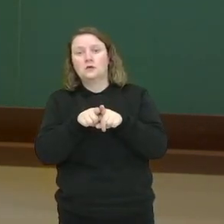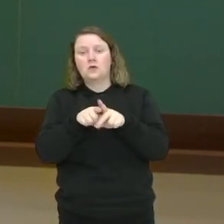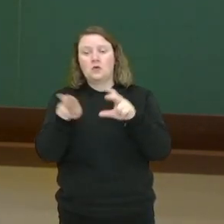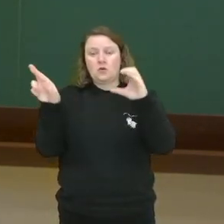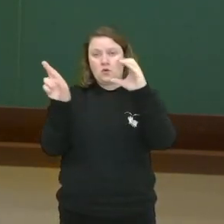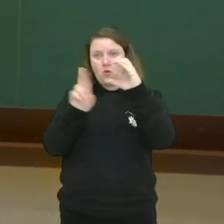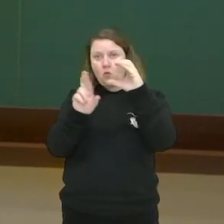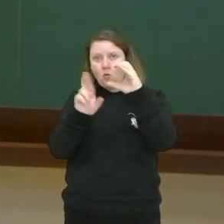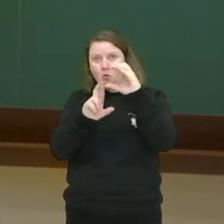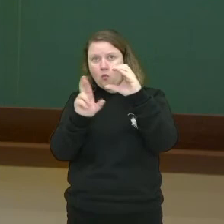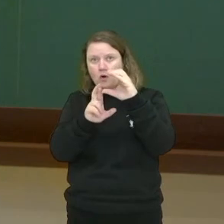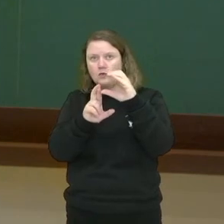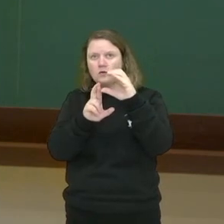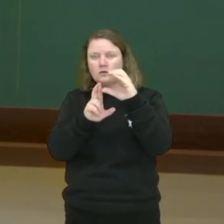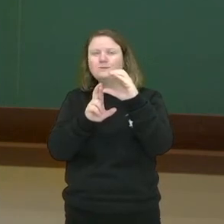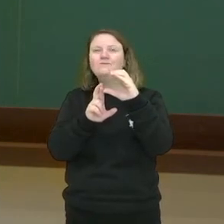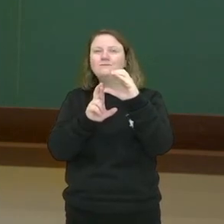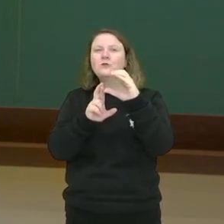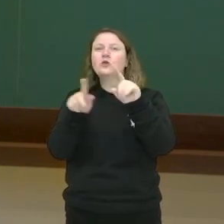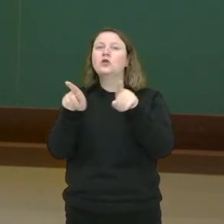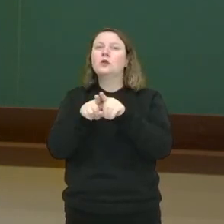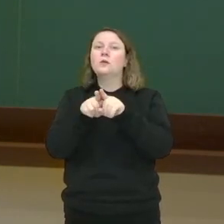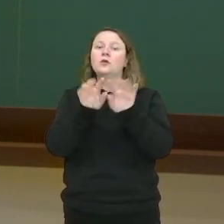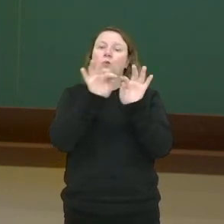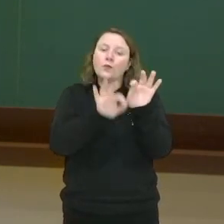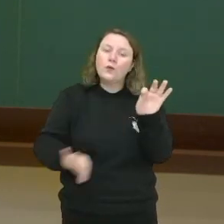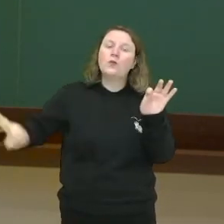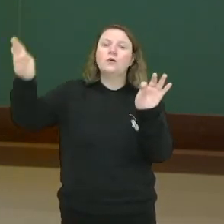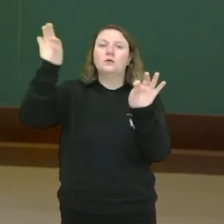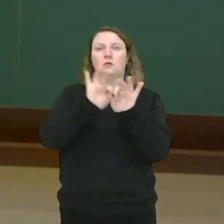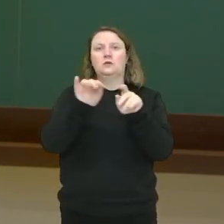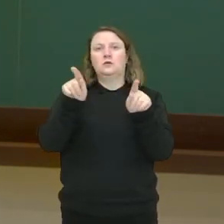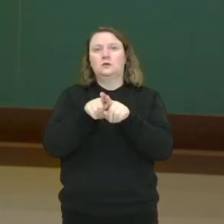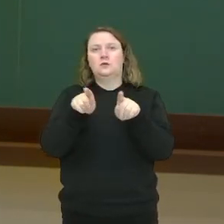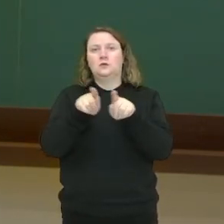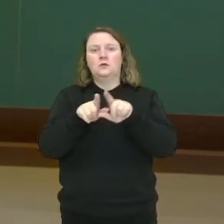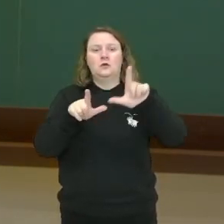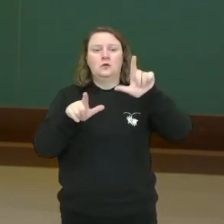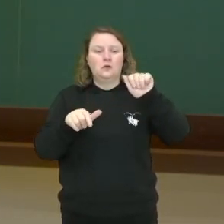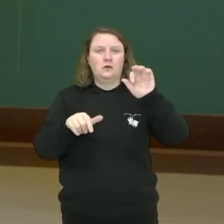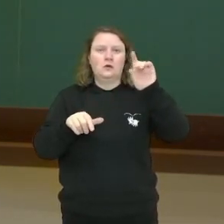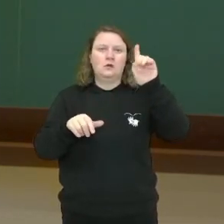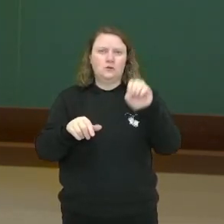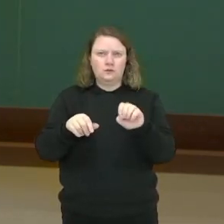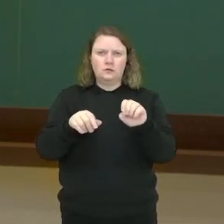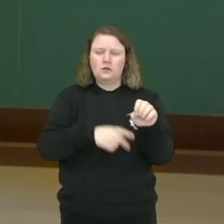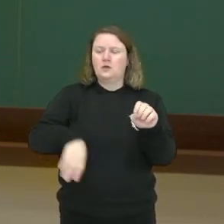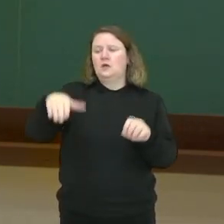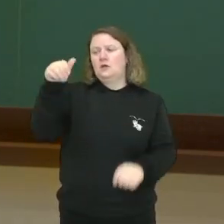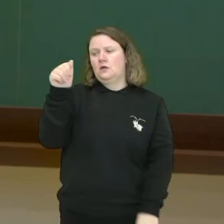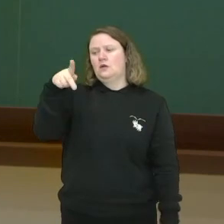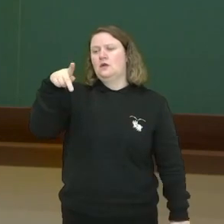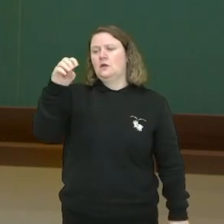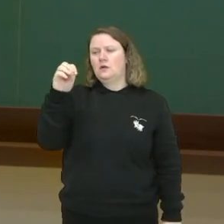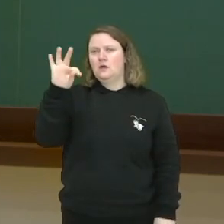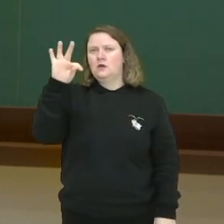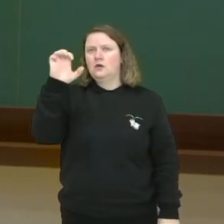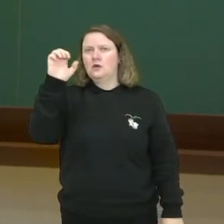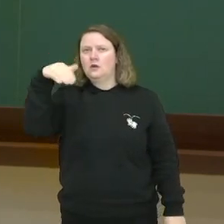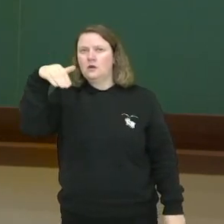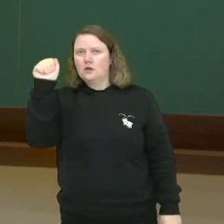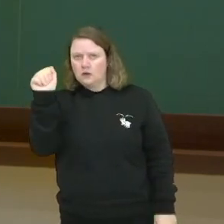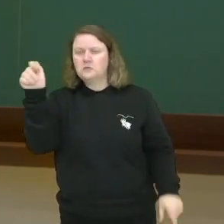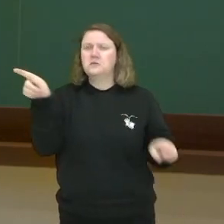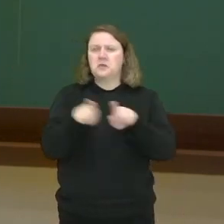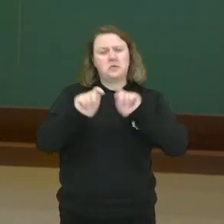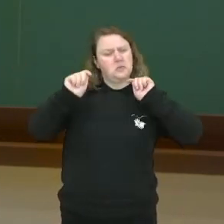da circunferência no qual ele está inscrito. Podemos relacionar o lado com o apótema, apótema com o raio e por aí vai. São